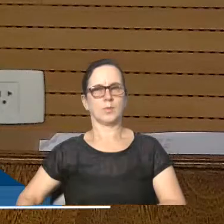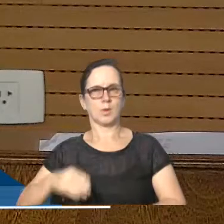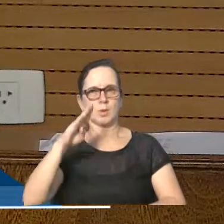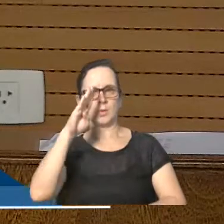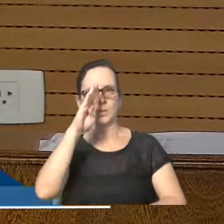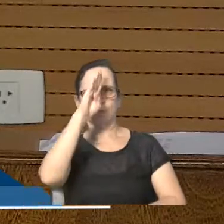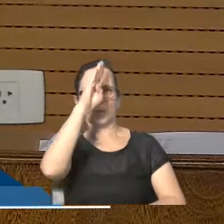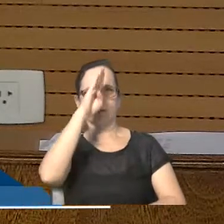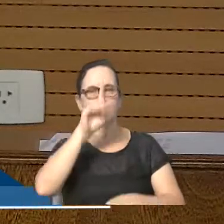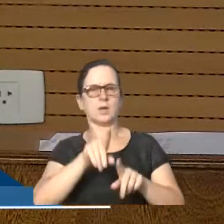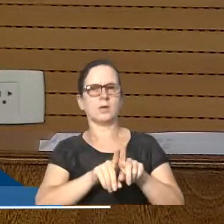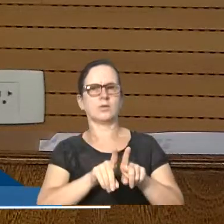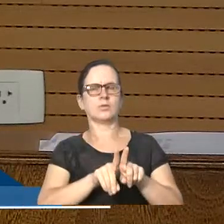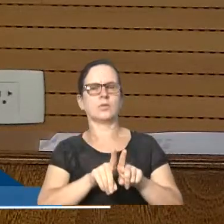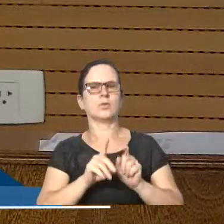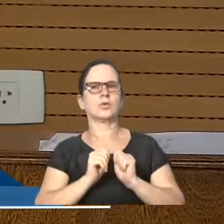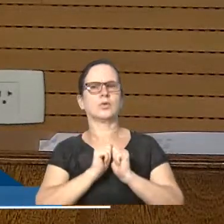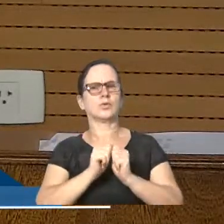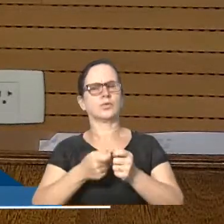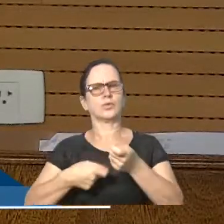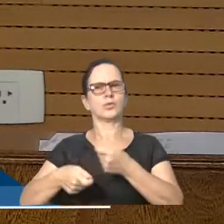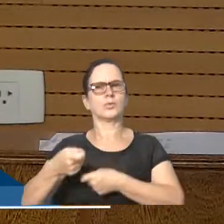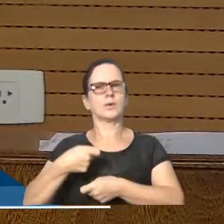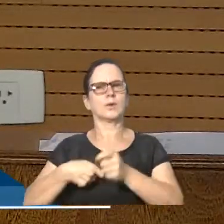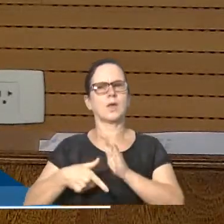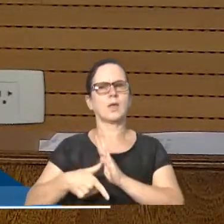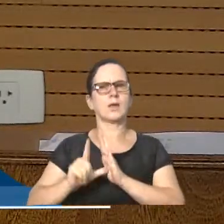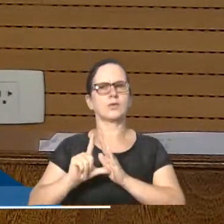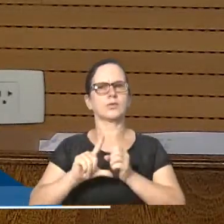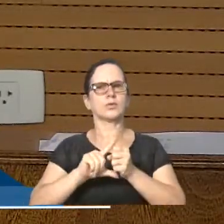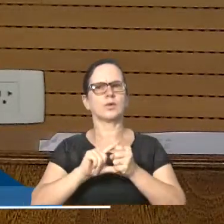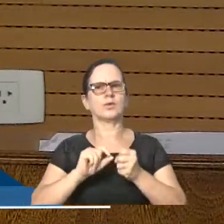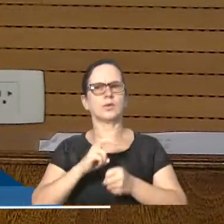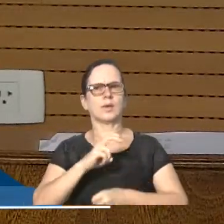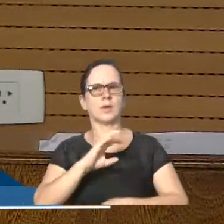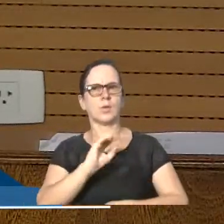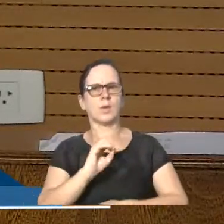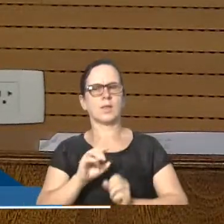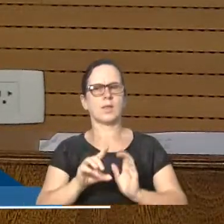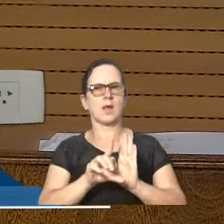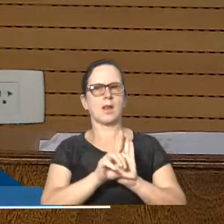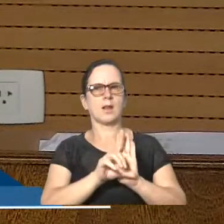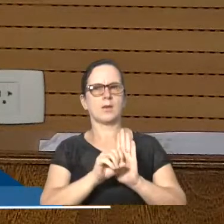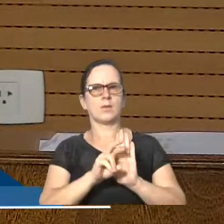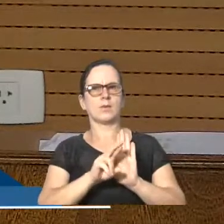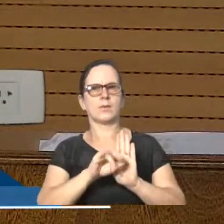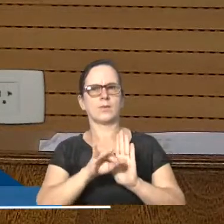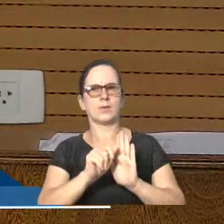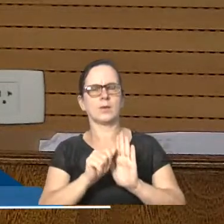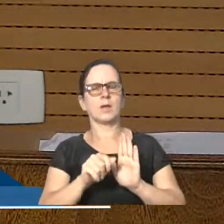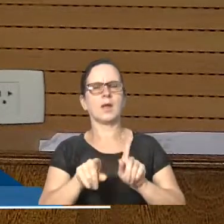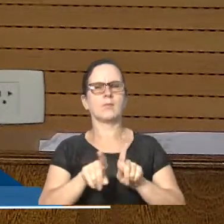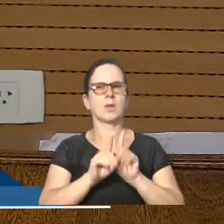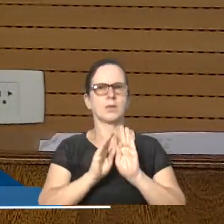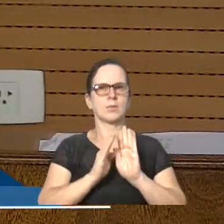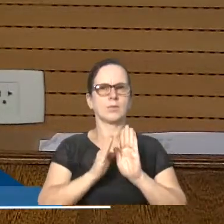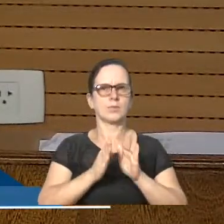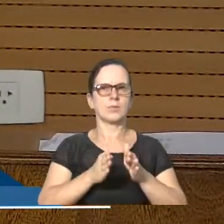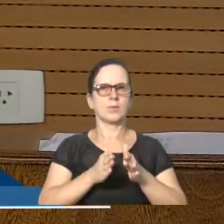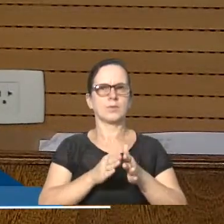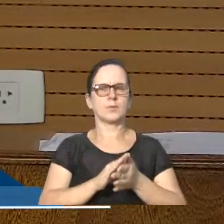de organização administrativa, bem como ante o disposto no artigo 50 da Lei Orgânica do Município, na mesma direção é de